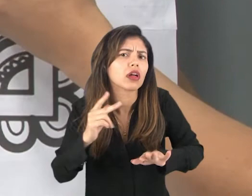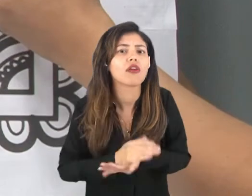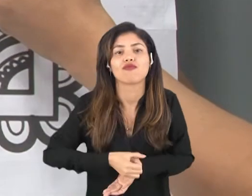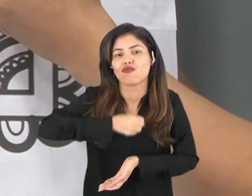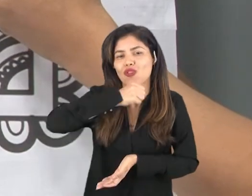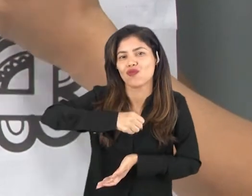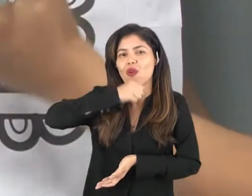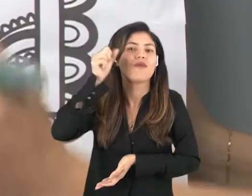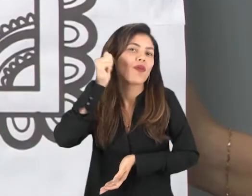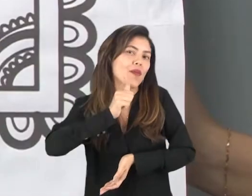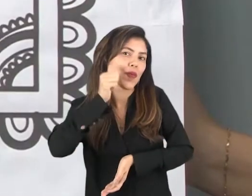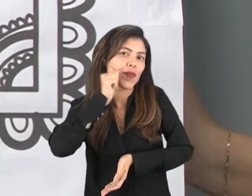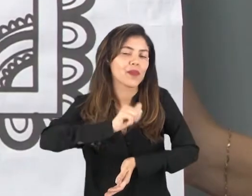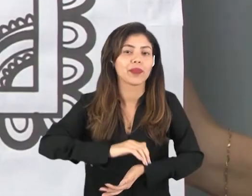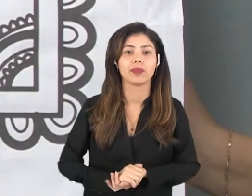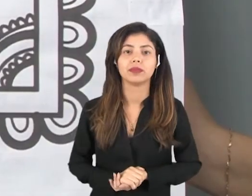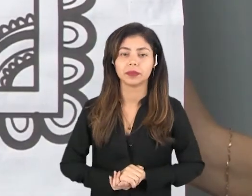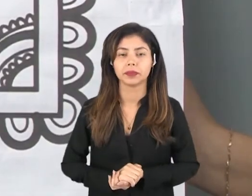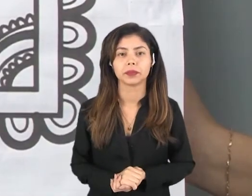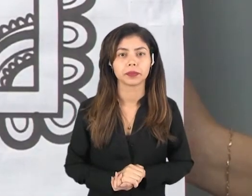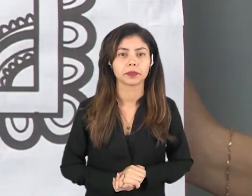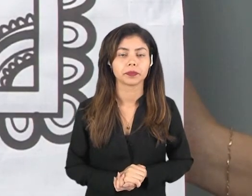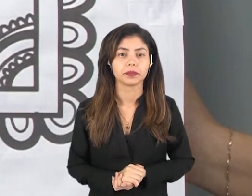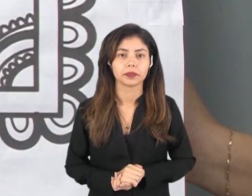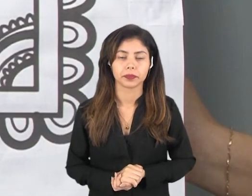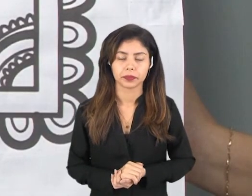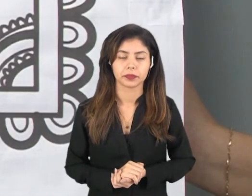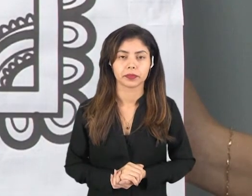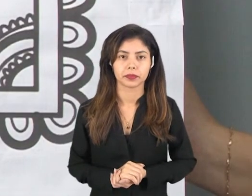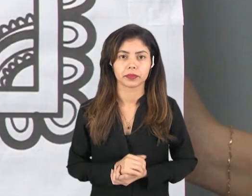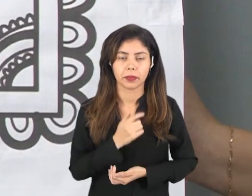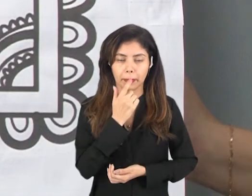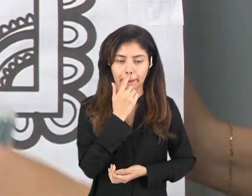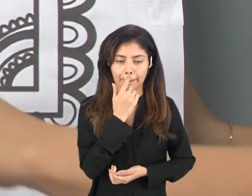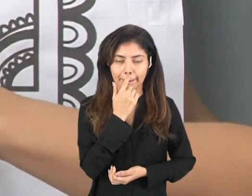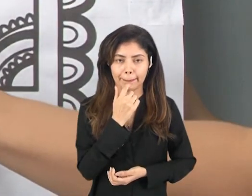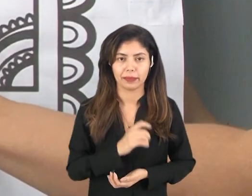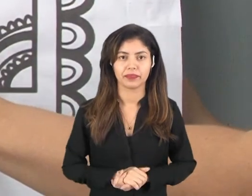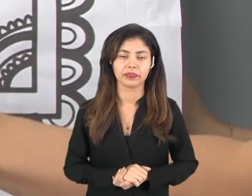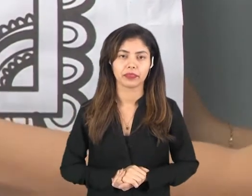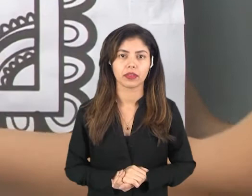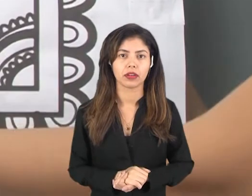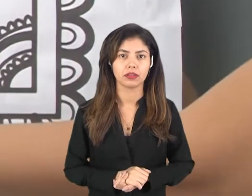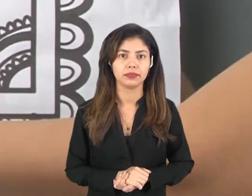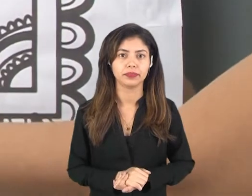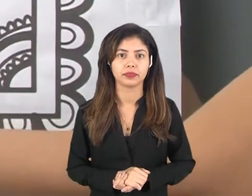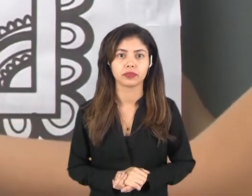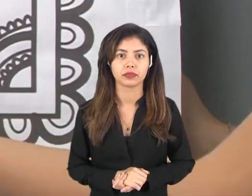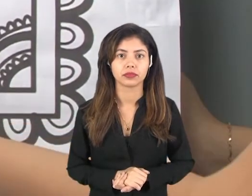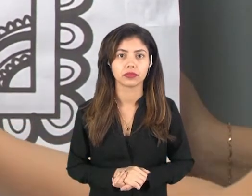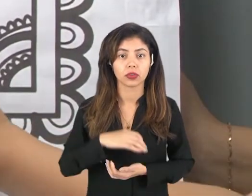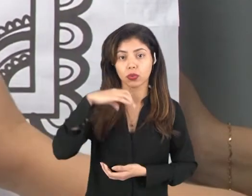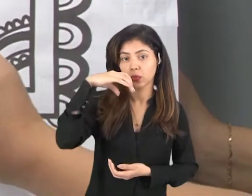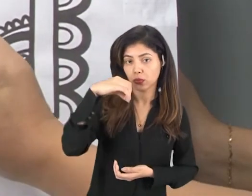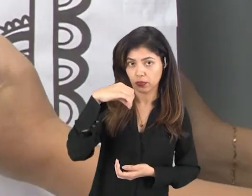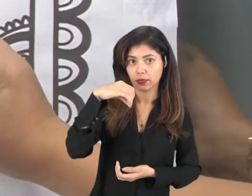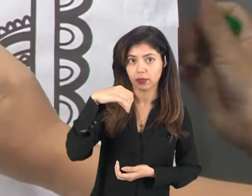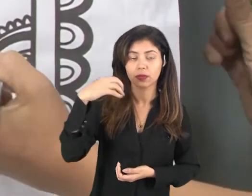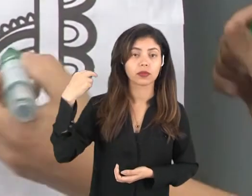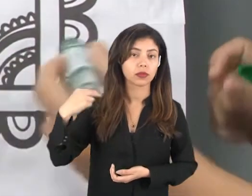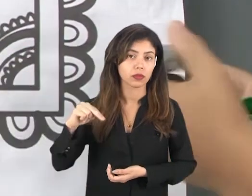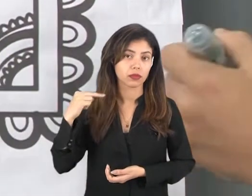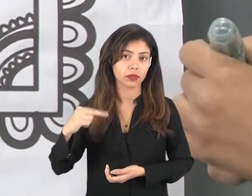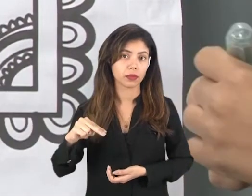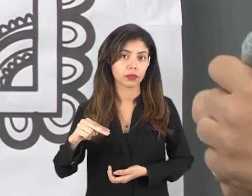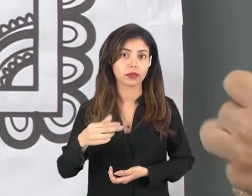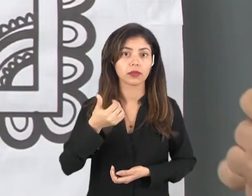avó materna, a mãe de sua mãe. Ok? E o falecimento, no caso, 9 de novembro